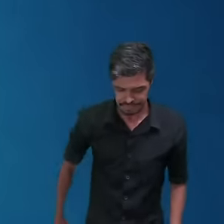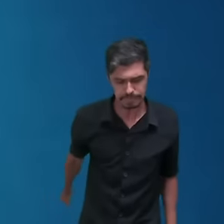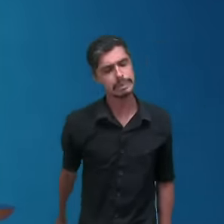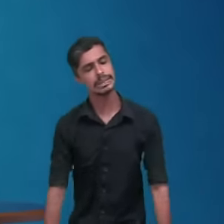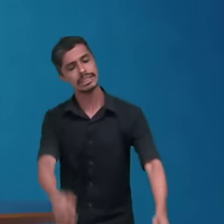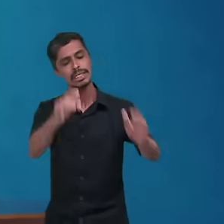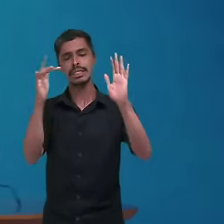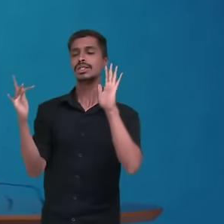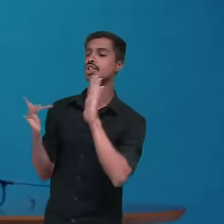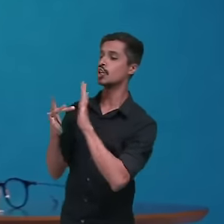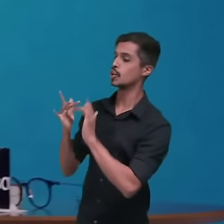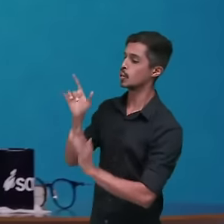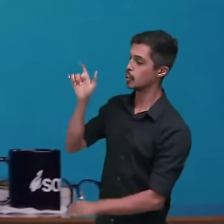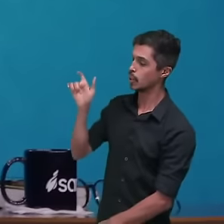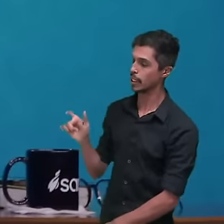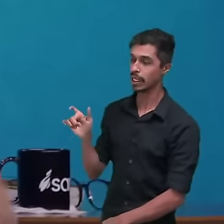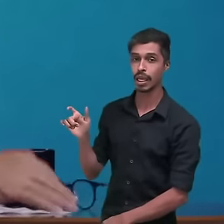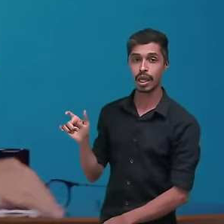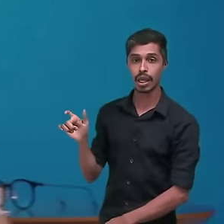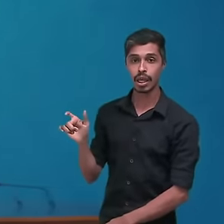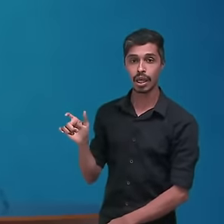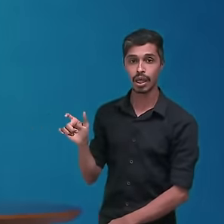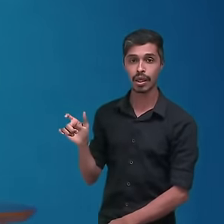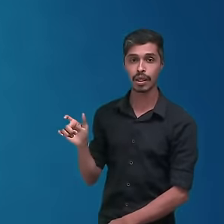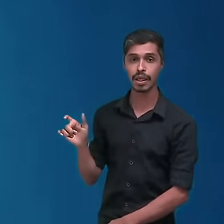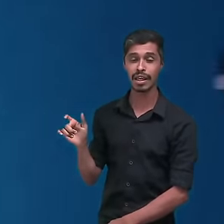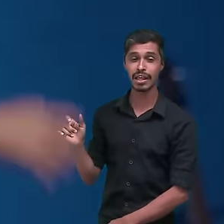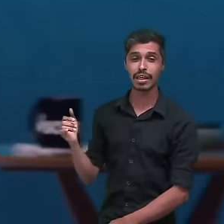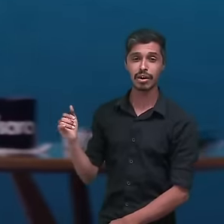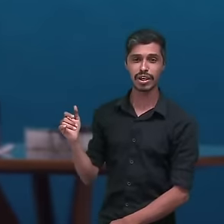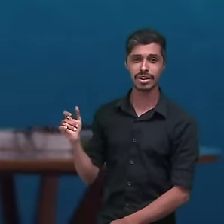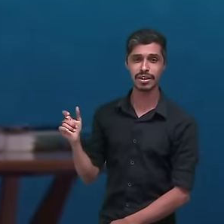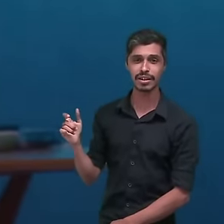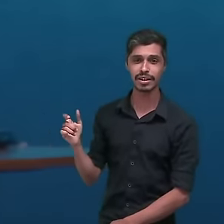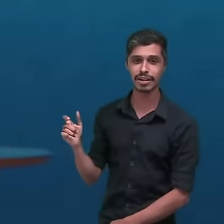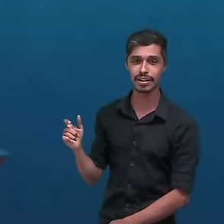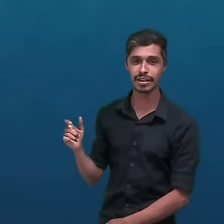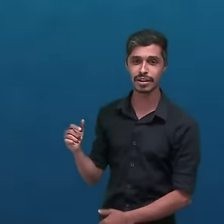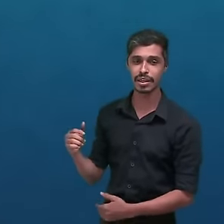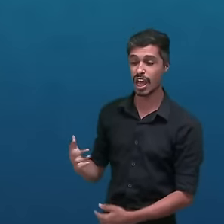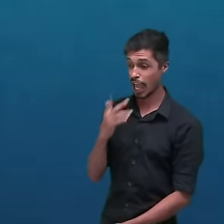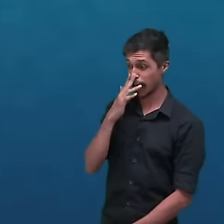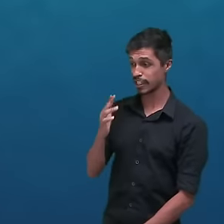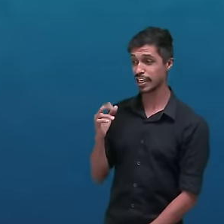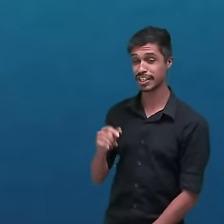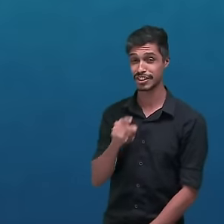Jesus, eu pensei que você ia falar que não. Fica aqui comigo.